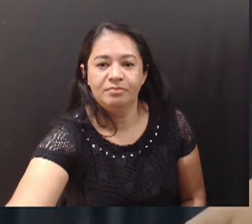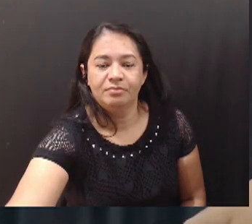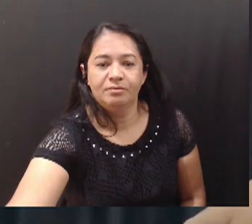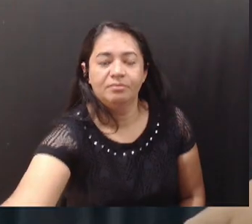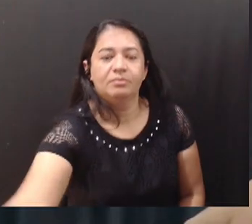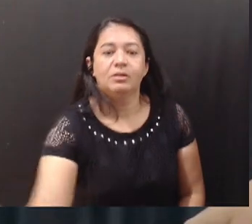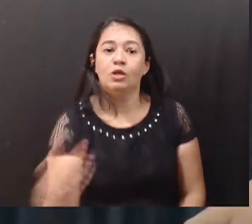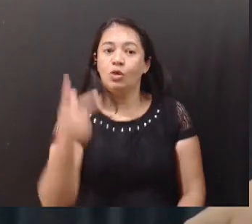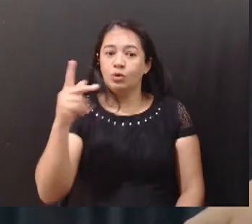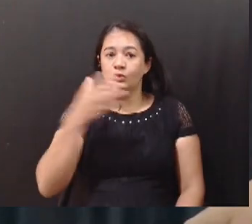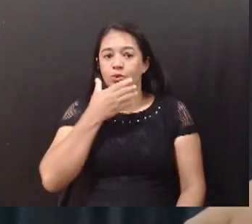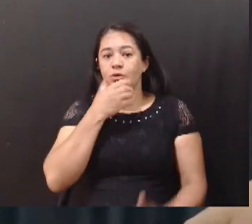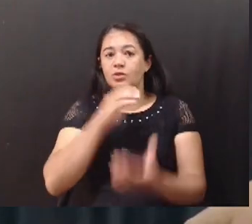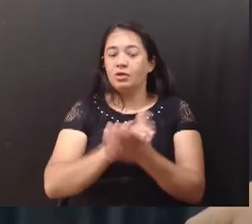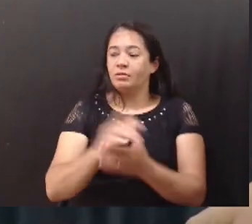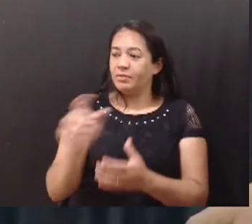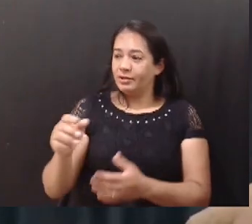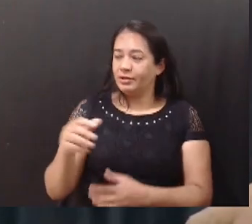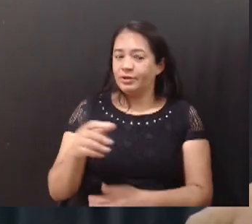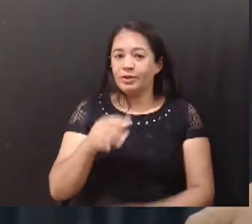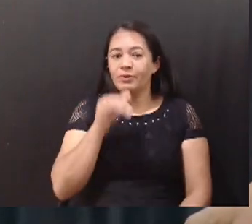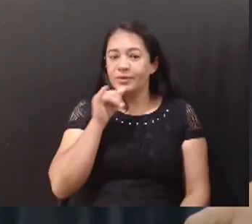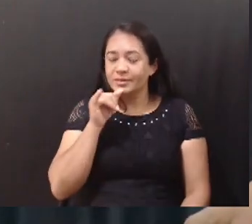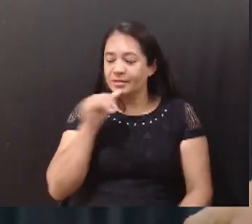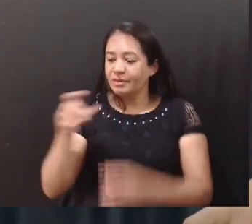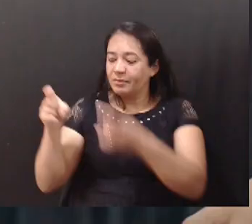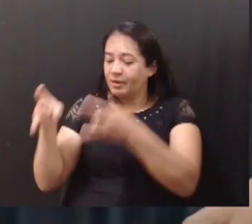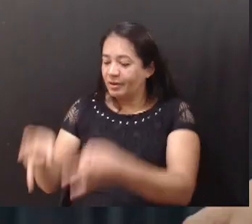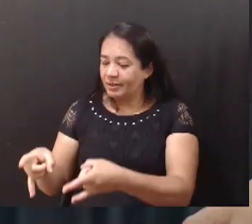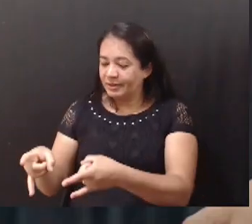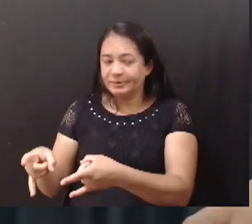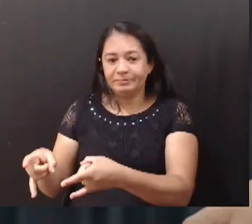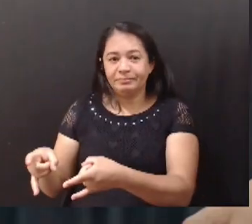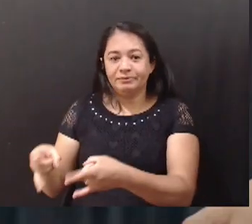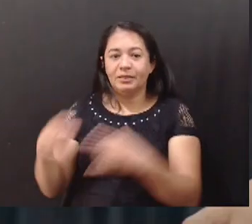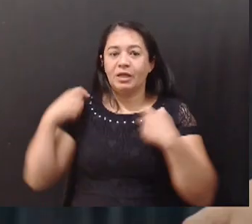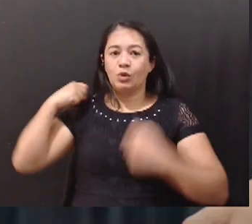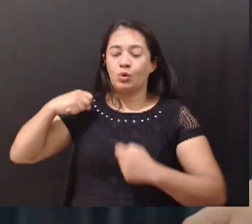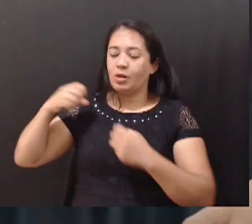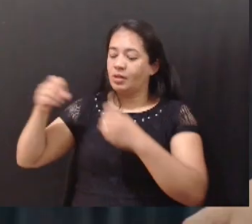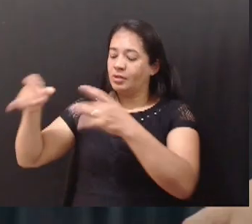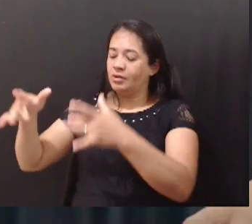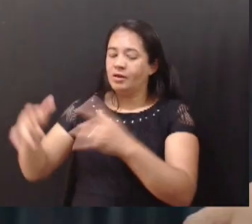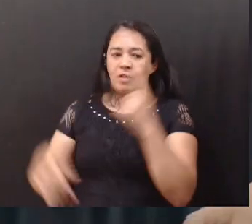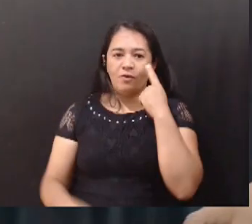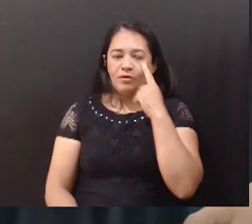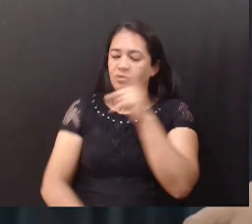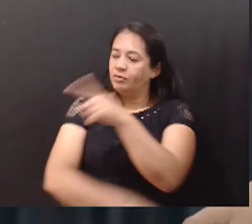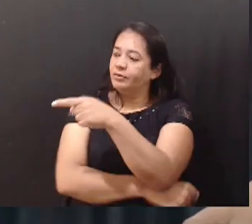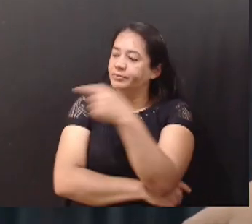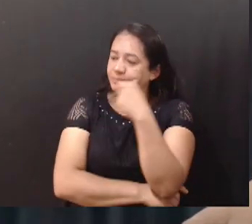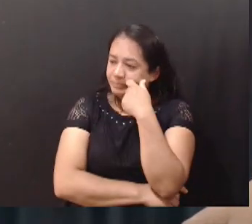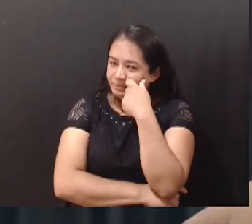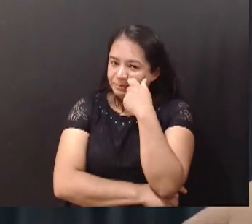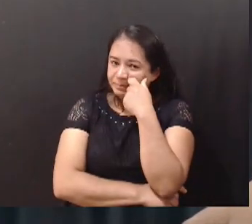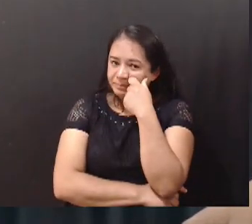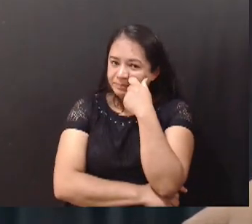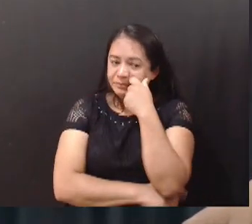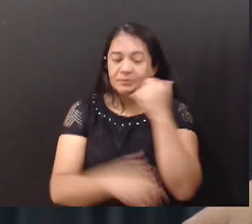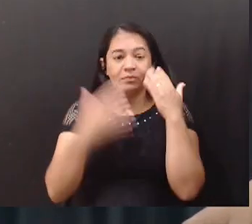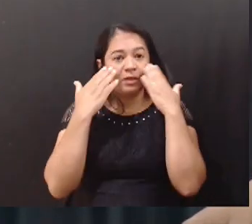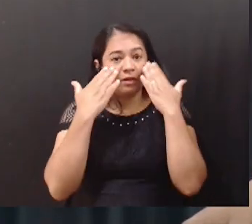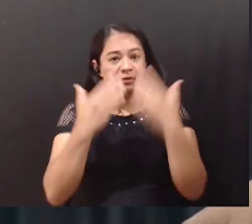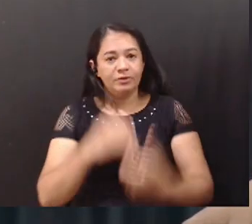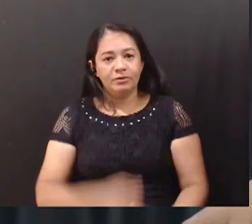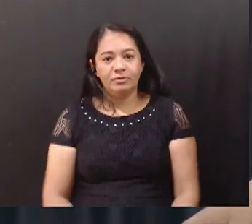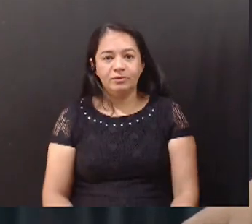colocou a toalha molhada, encharcada em cima da cama. Você olhou para aquela toalha, ele estava na sua frente. Ele